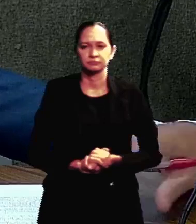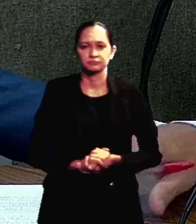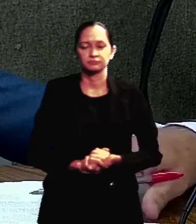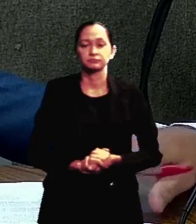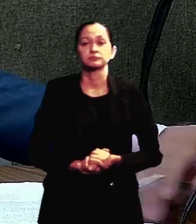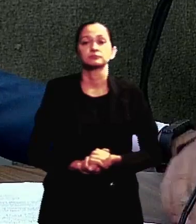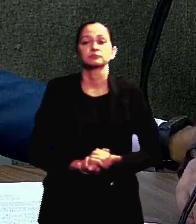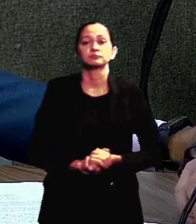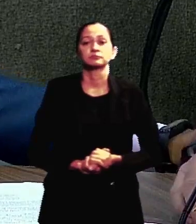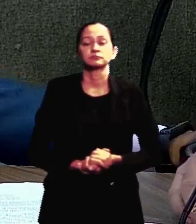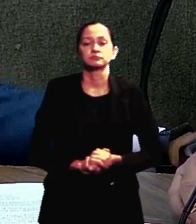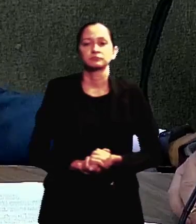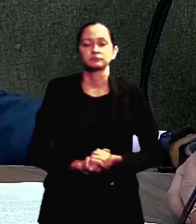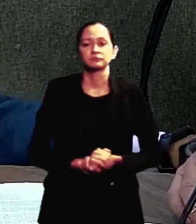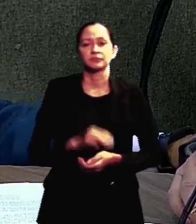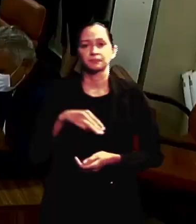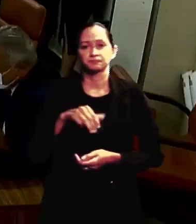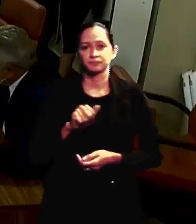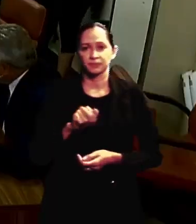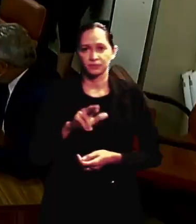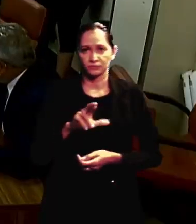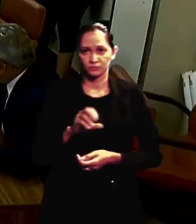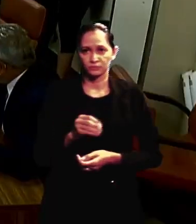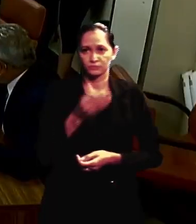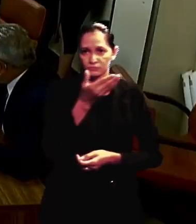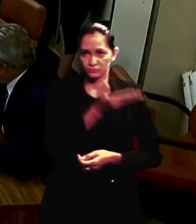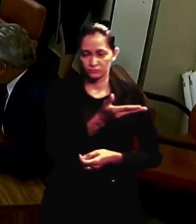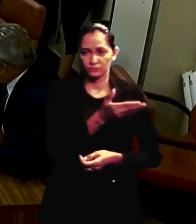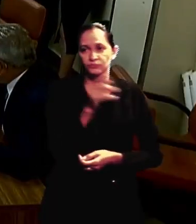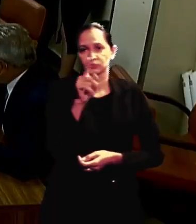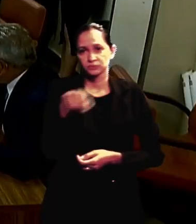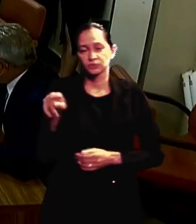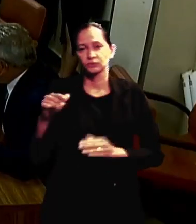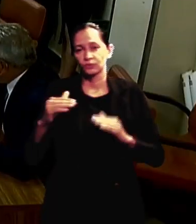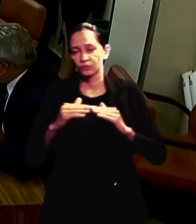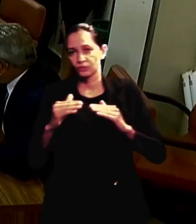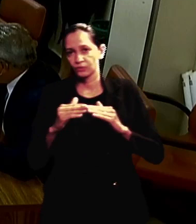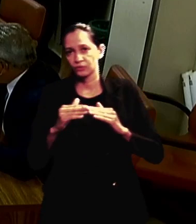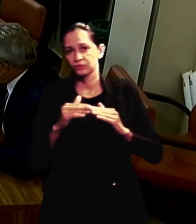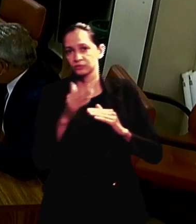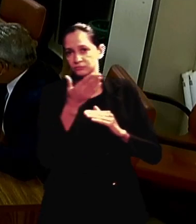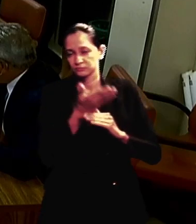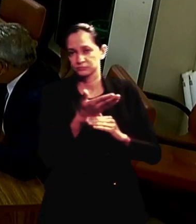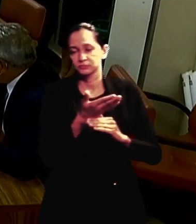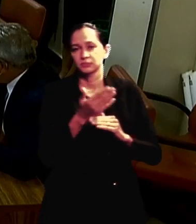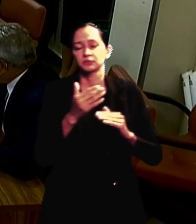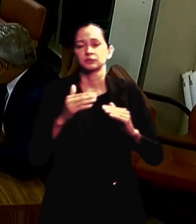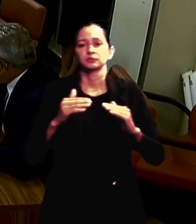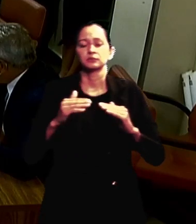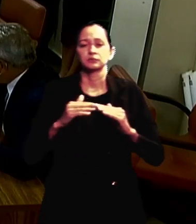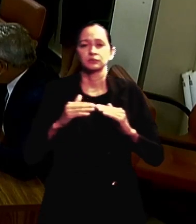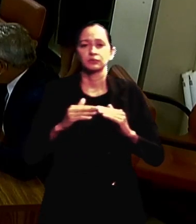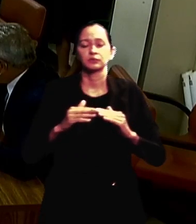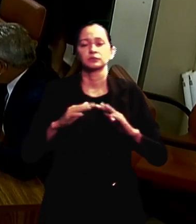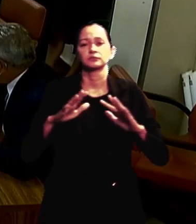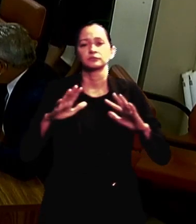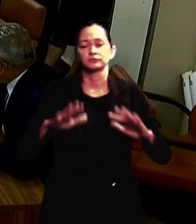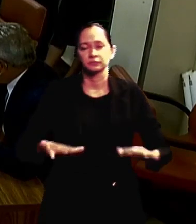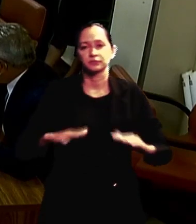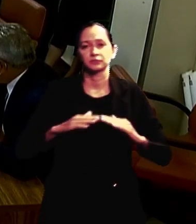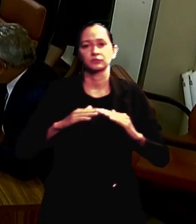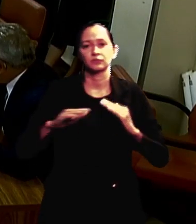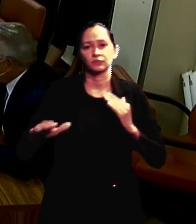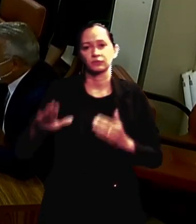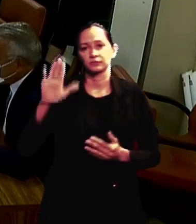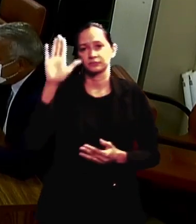voto em separado, o vereador Mauro Rubem. Voto em separado, vereador Mauro Rubem, pela aprovação do projeto. Portanto, os favoráveis